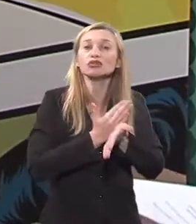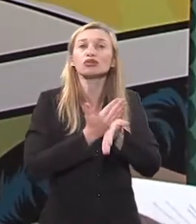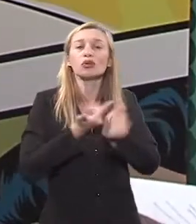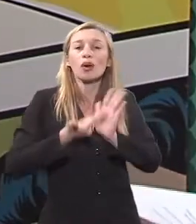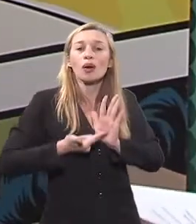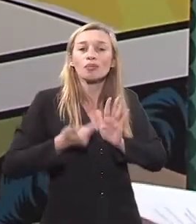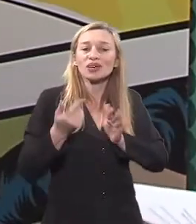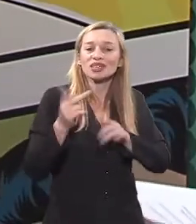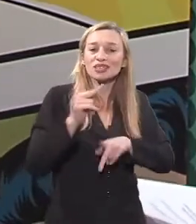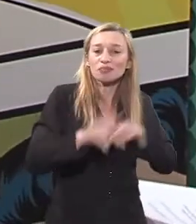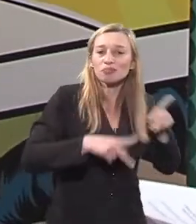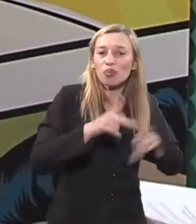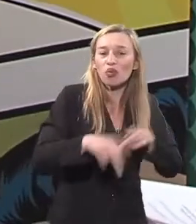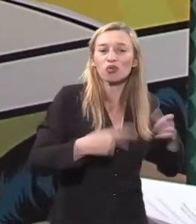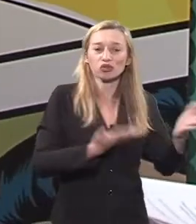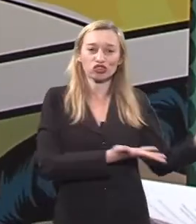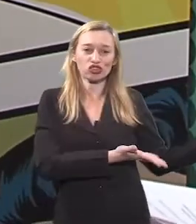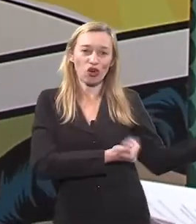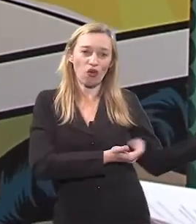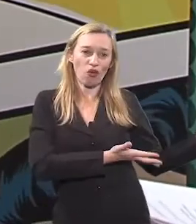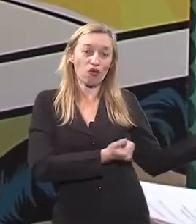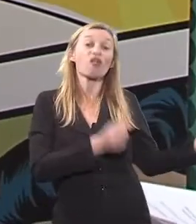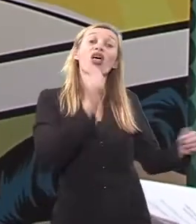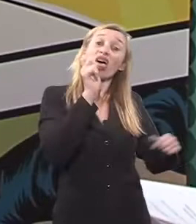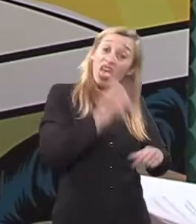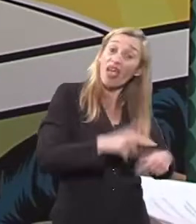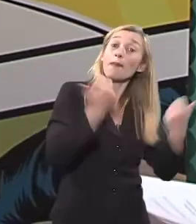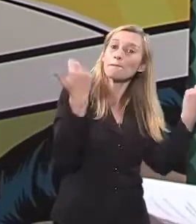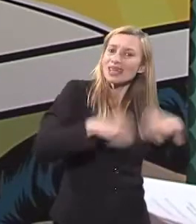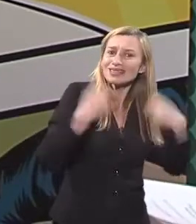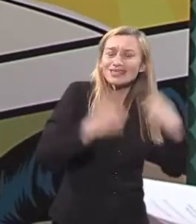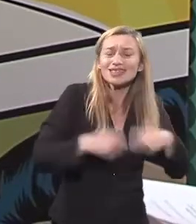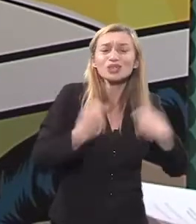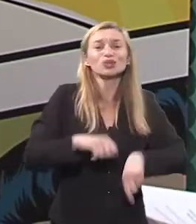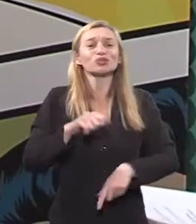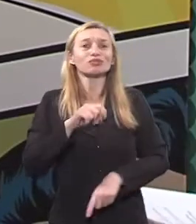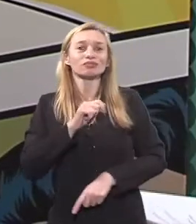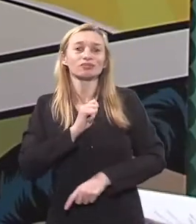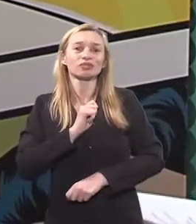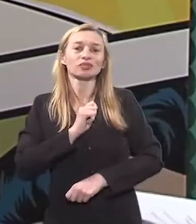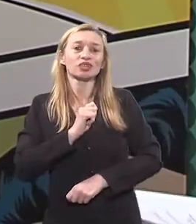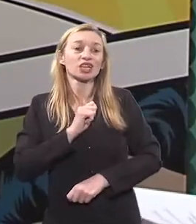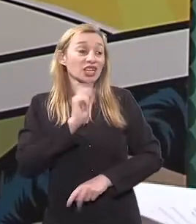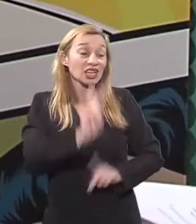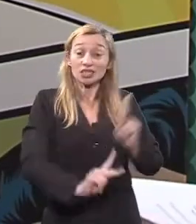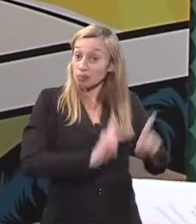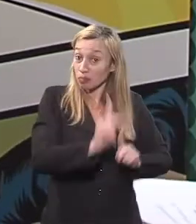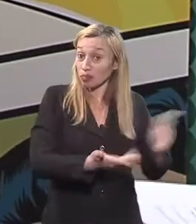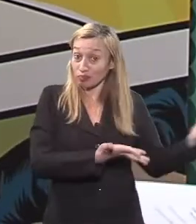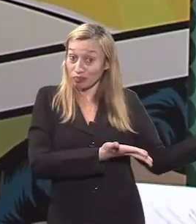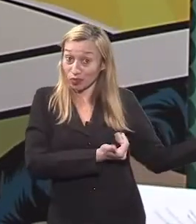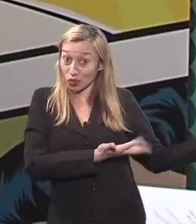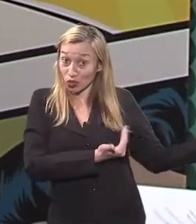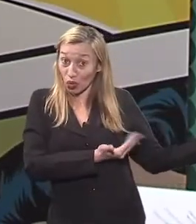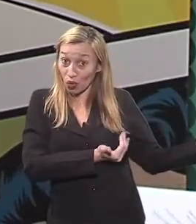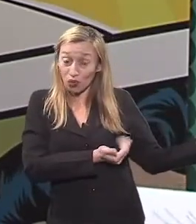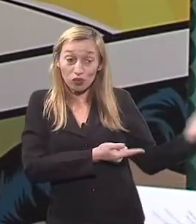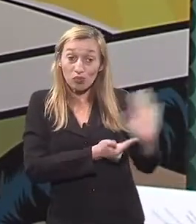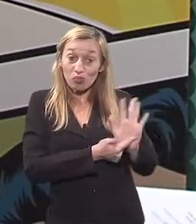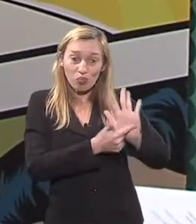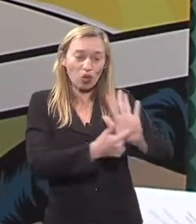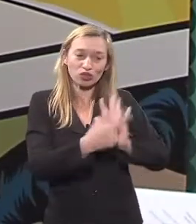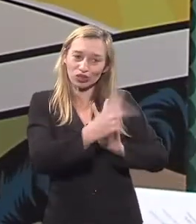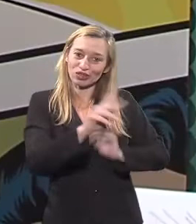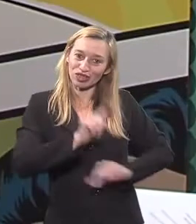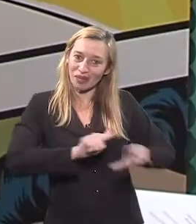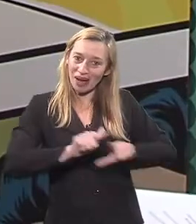literatura para esse público jovem. É preciso que esse público jovem